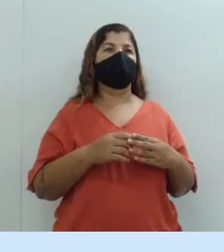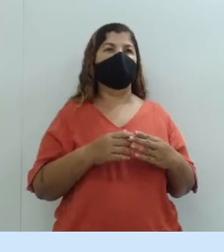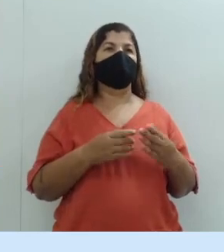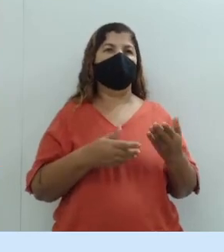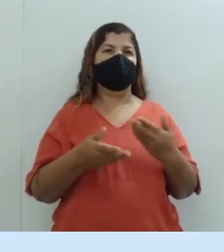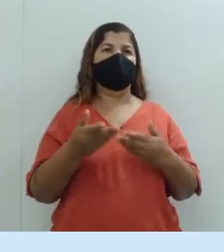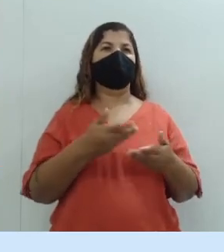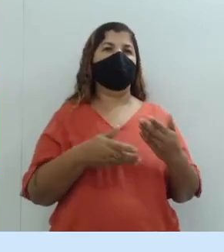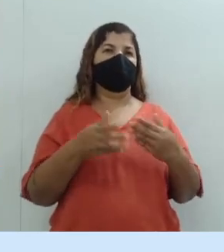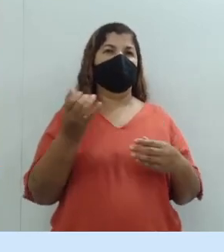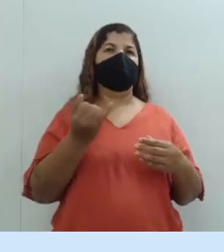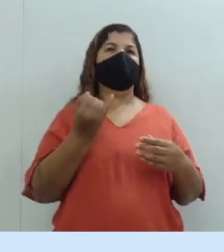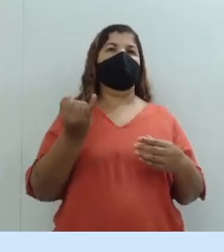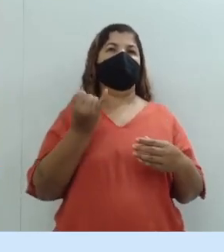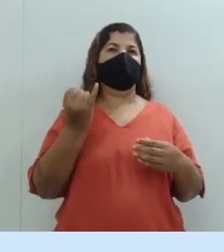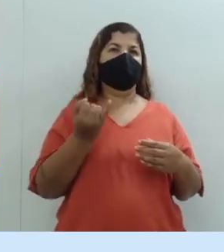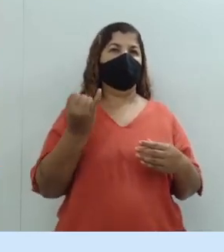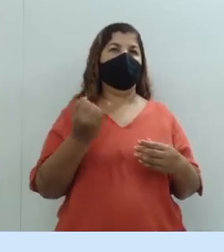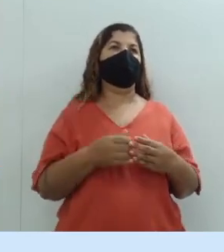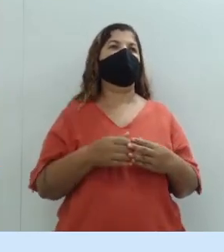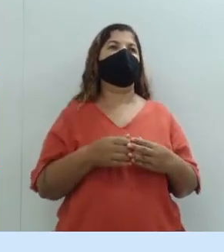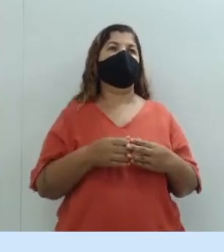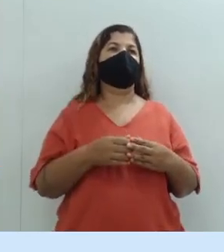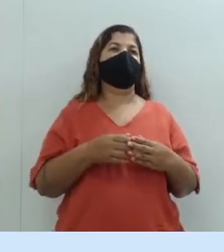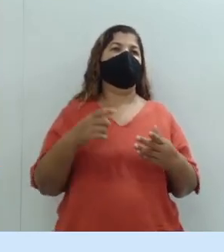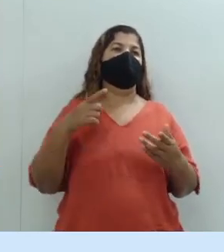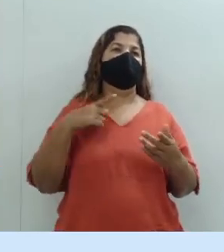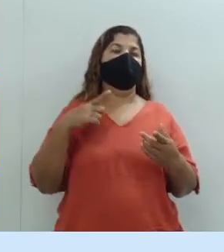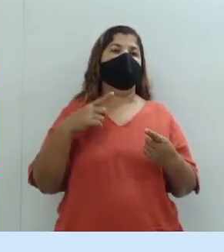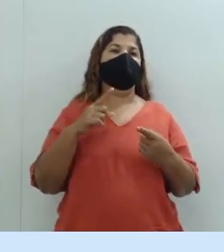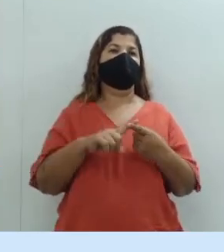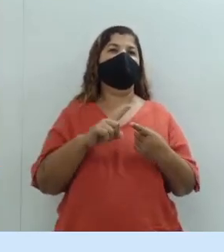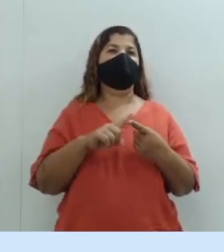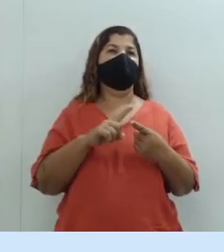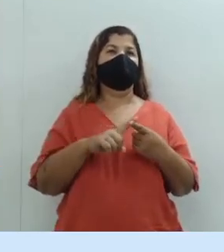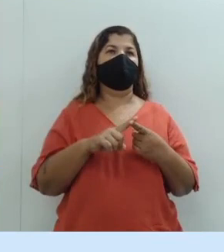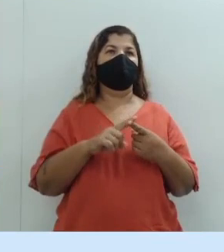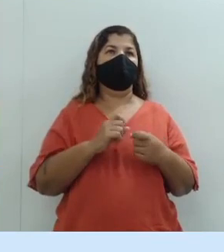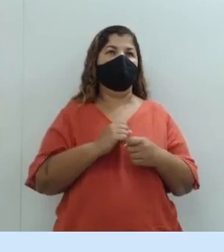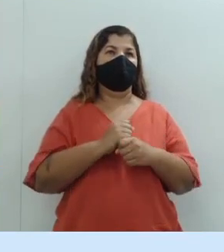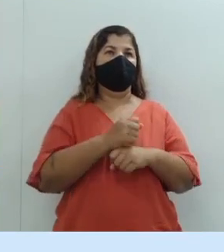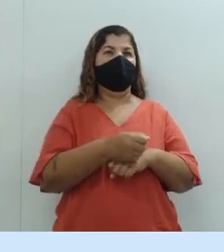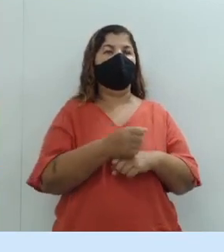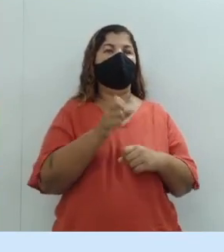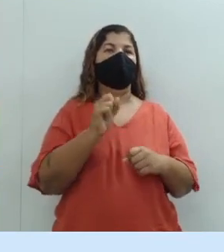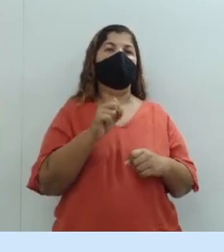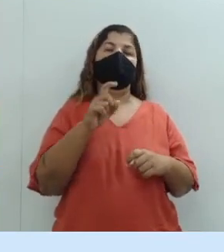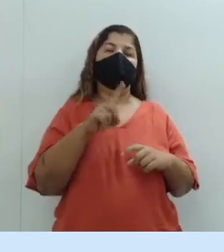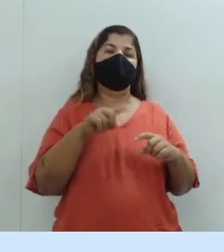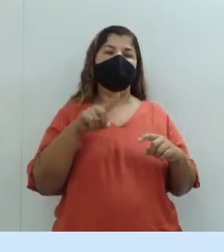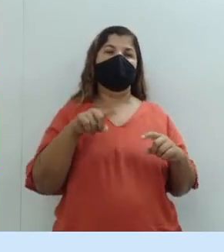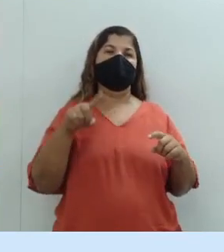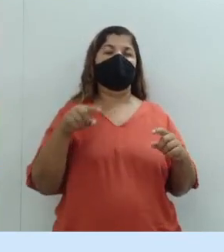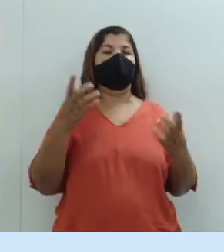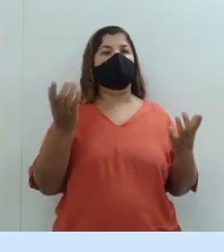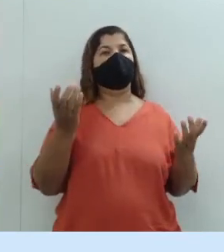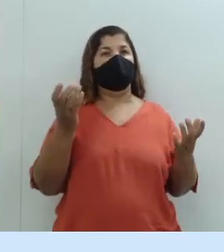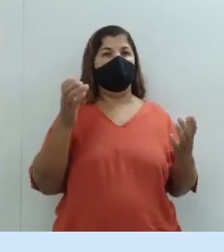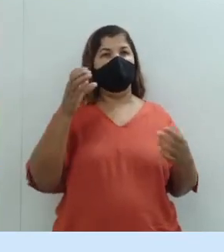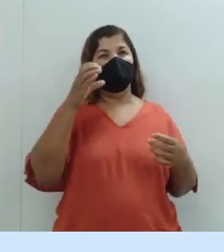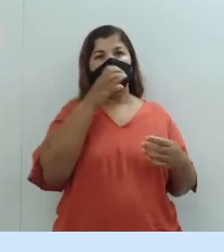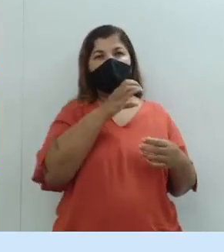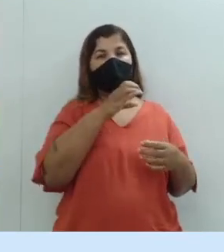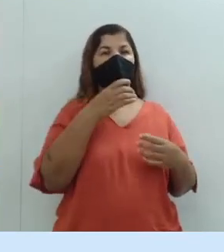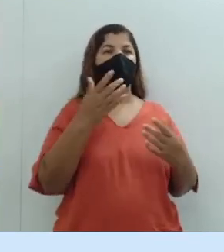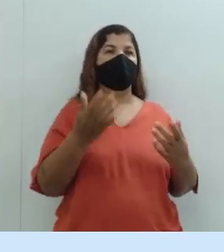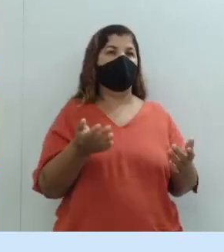são bastante importantes. Eu tenho também que a resistividade, né, ela pode variar com a temperatura. Então,